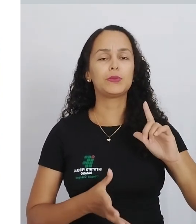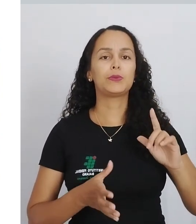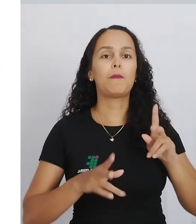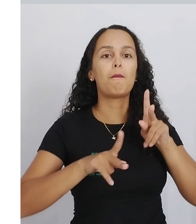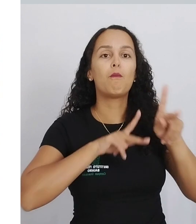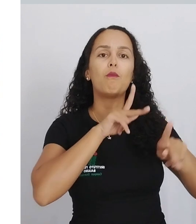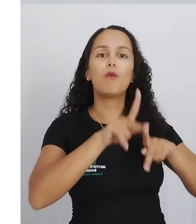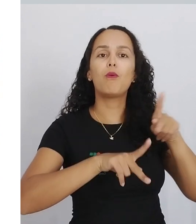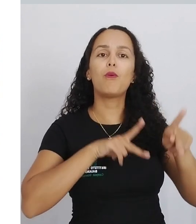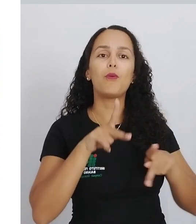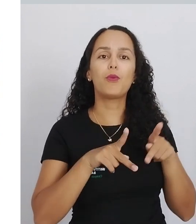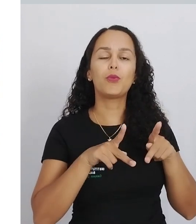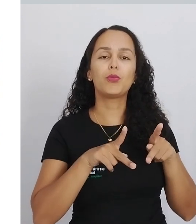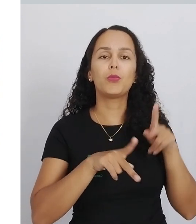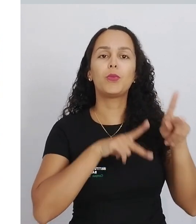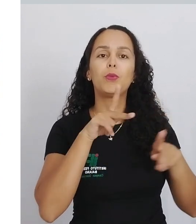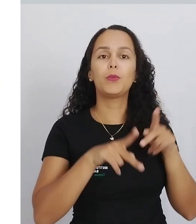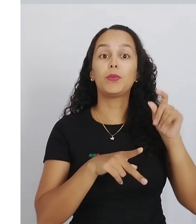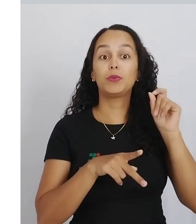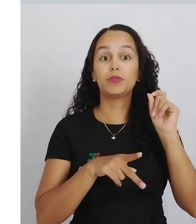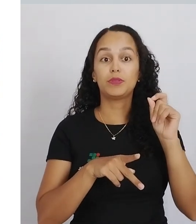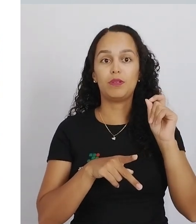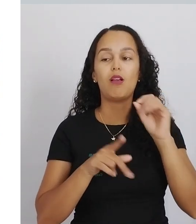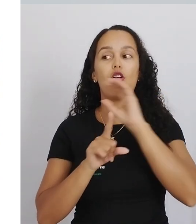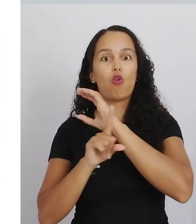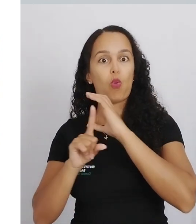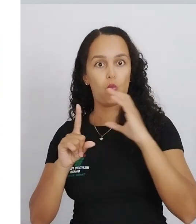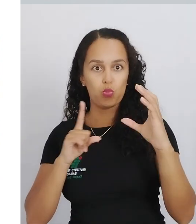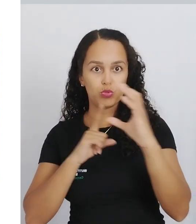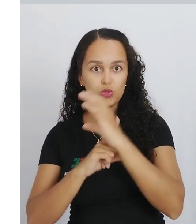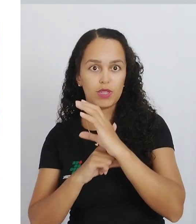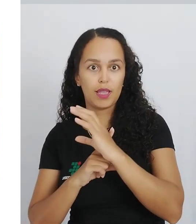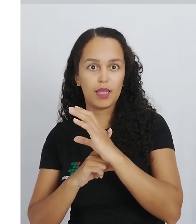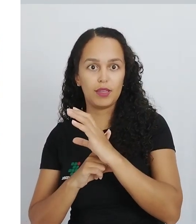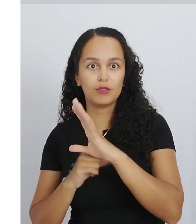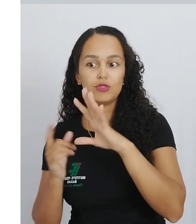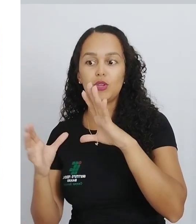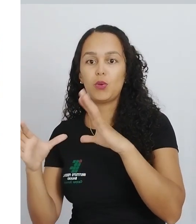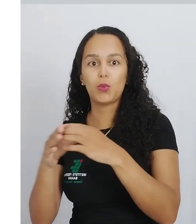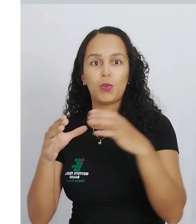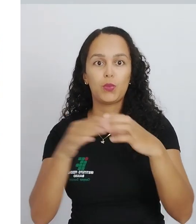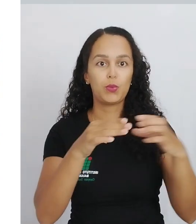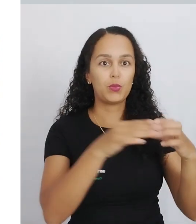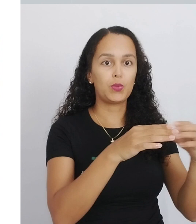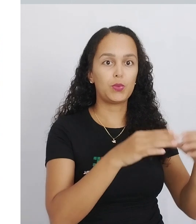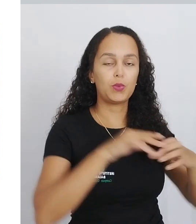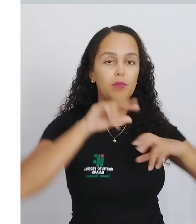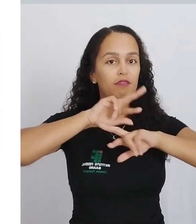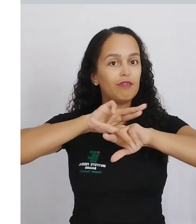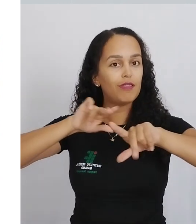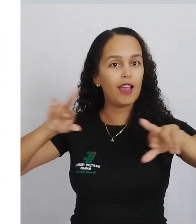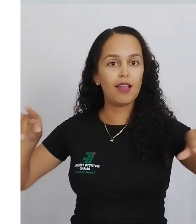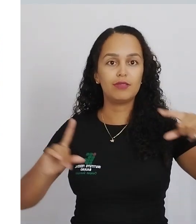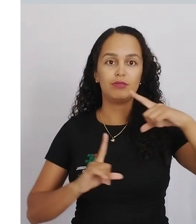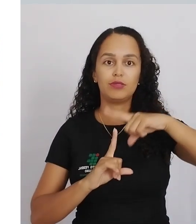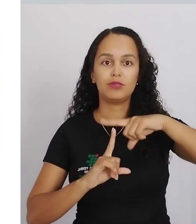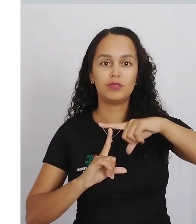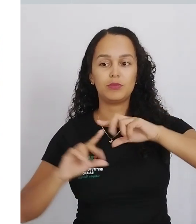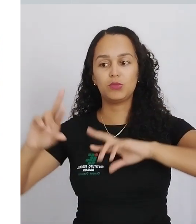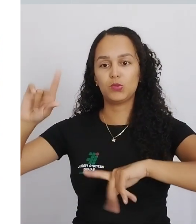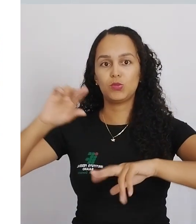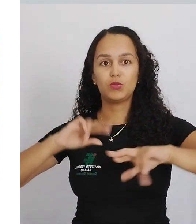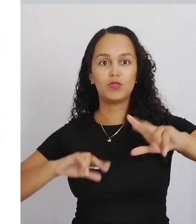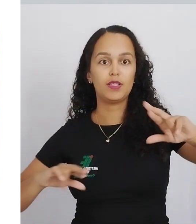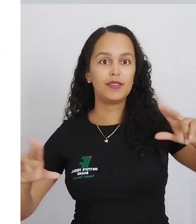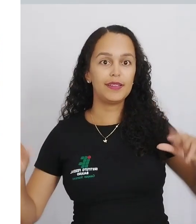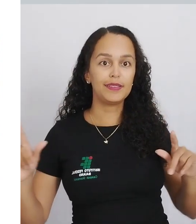mesma espécie, tá? Uma comunidade é formada por várias populações, porque vão ter indivíduos de espécies diferentes interagindo ali.